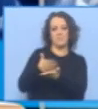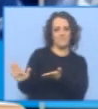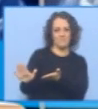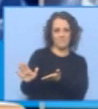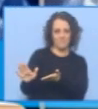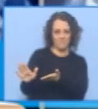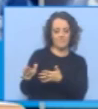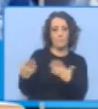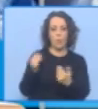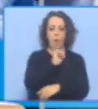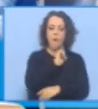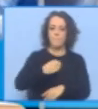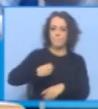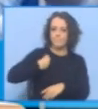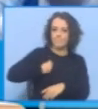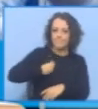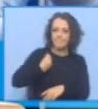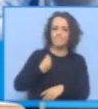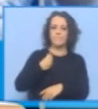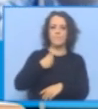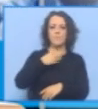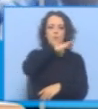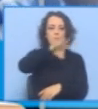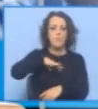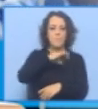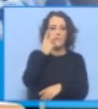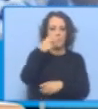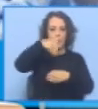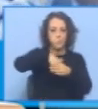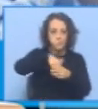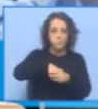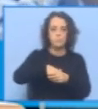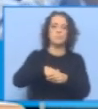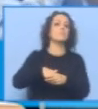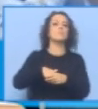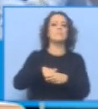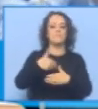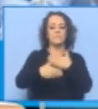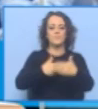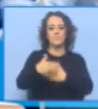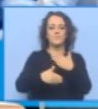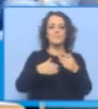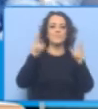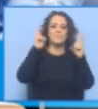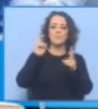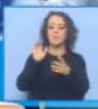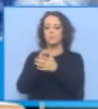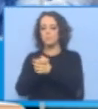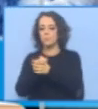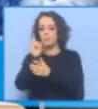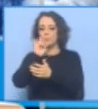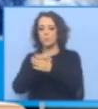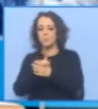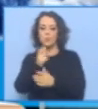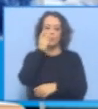por isso a sua preocupação, também na vida familiar, vou passar à frente aquela questão das esposas e dos maridos,